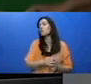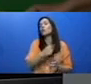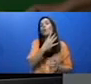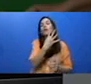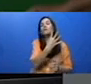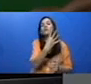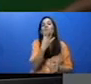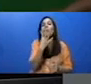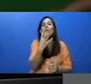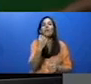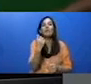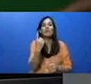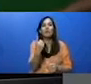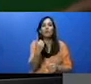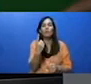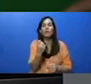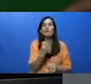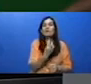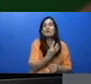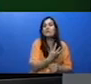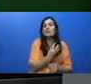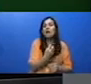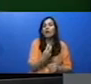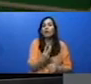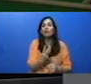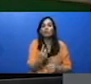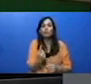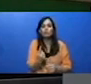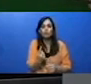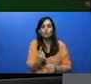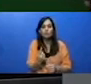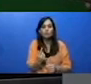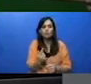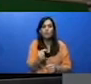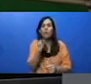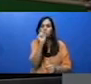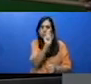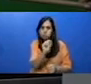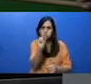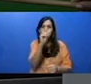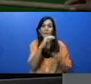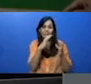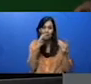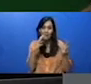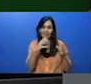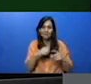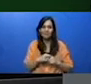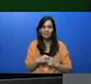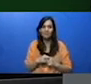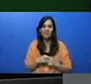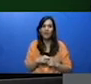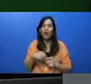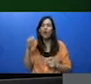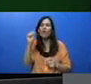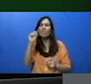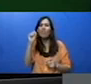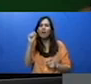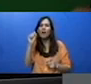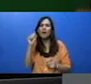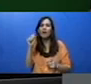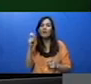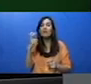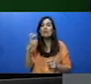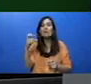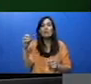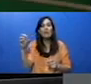441, o Edgar marcou um ponto contra 321. E 500, menor do que 970, então a